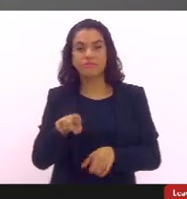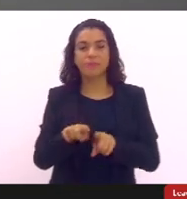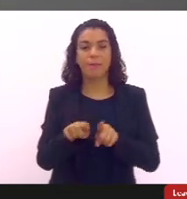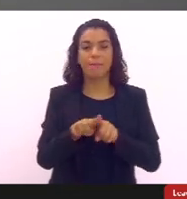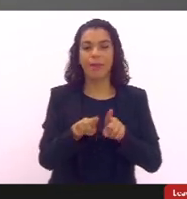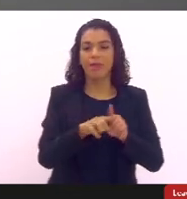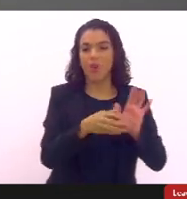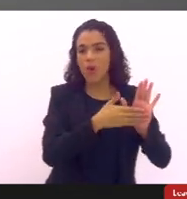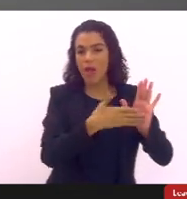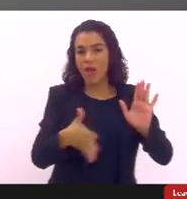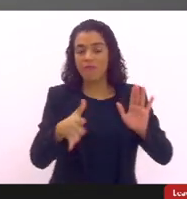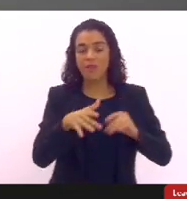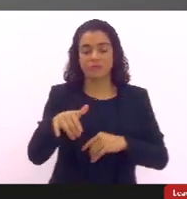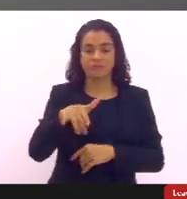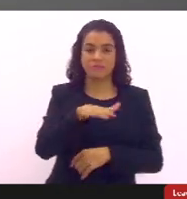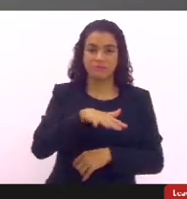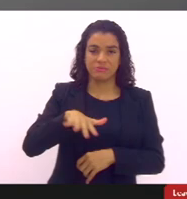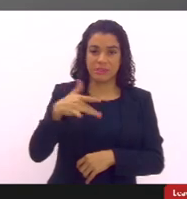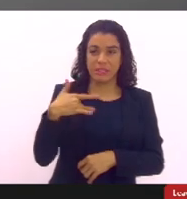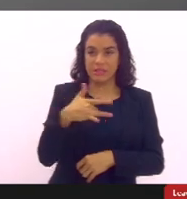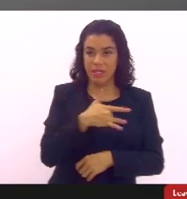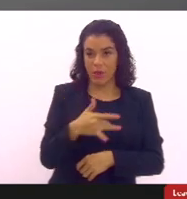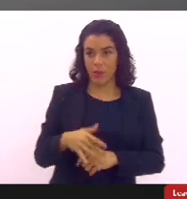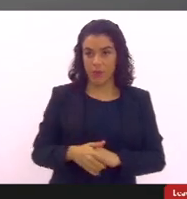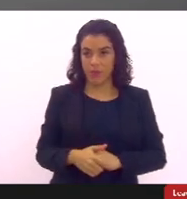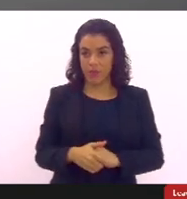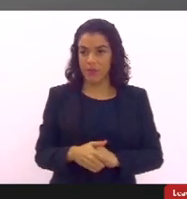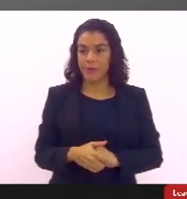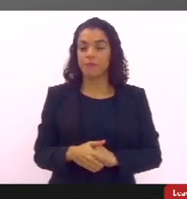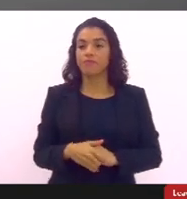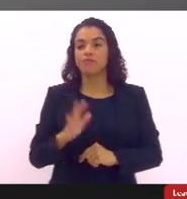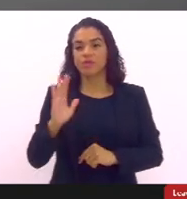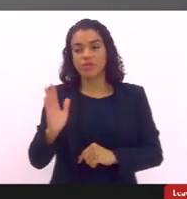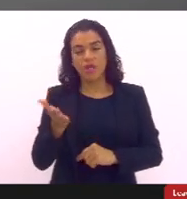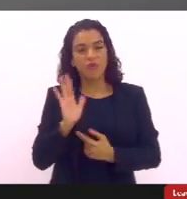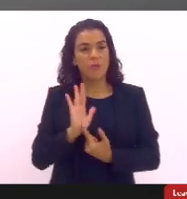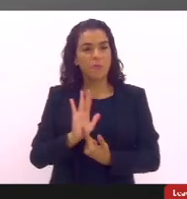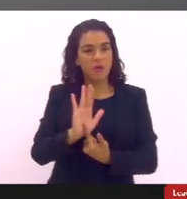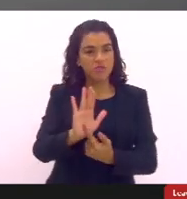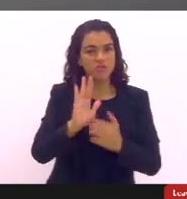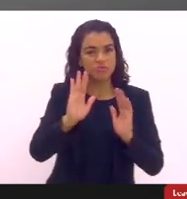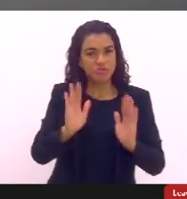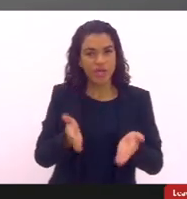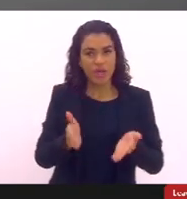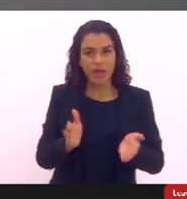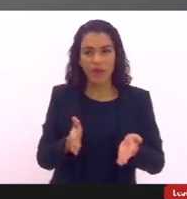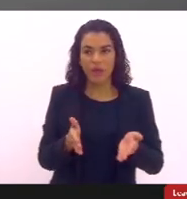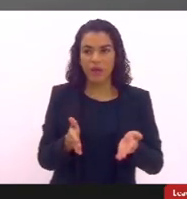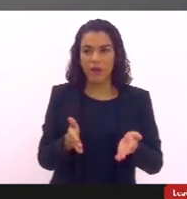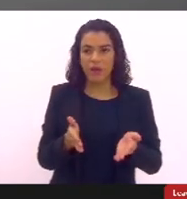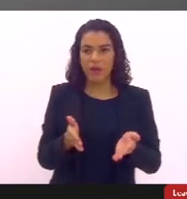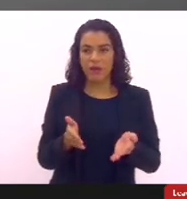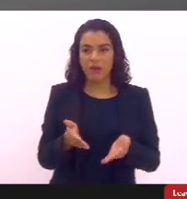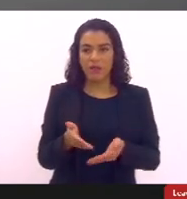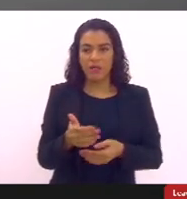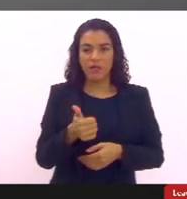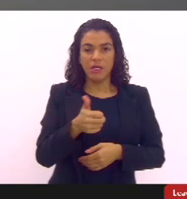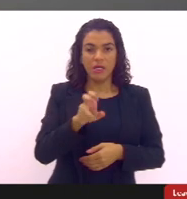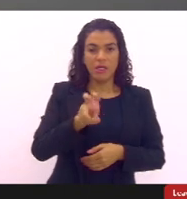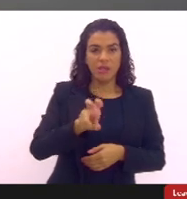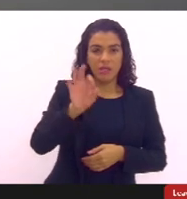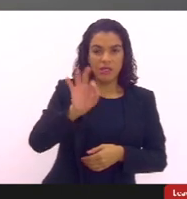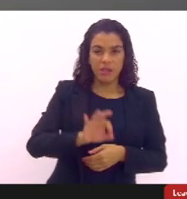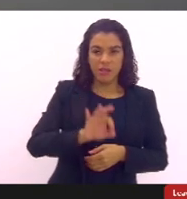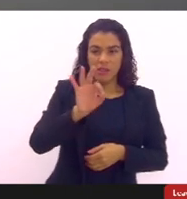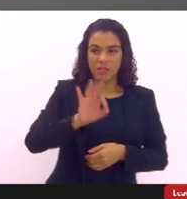tem na população geral, né? Isso já foi muito bem mostrado. A gente tem que